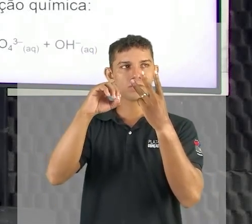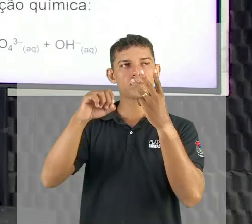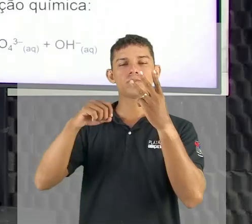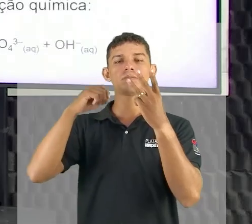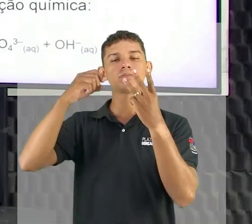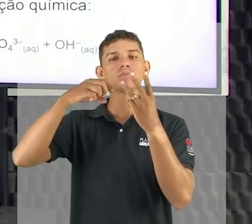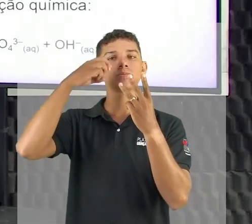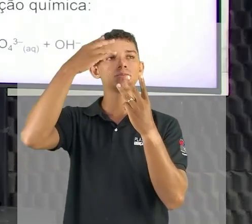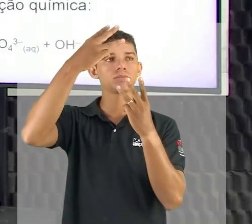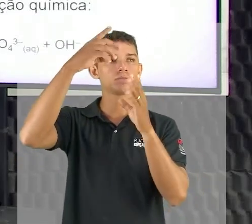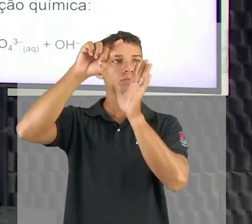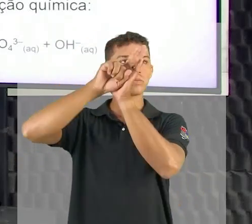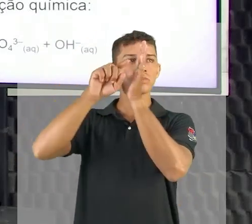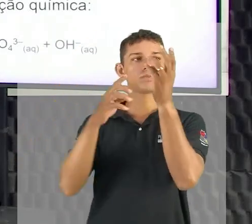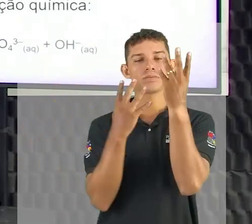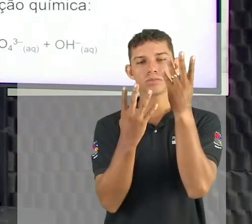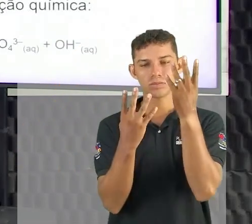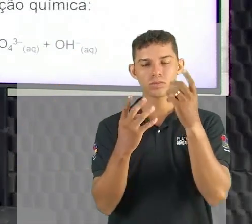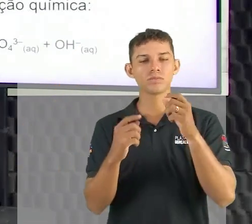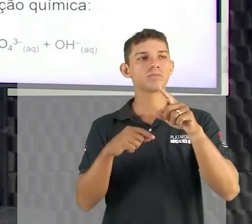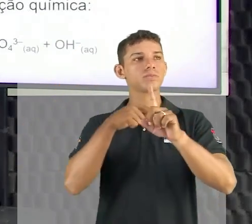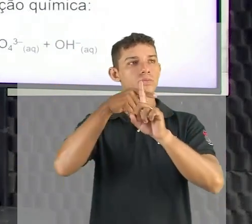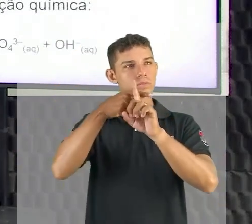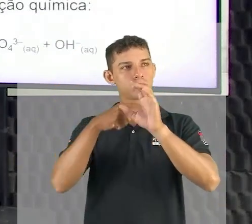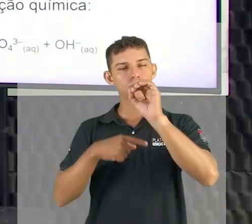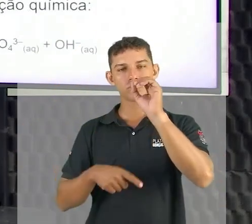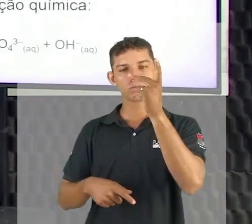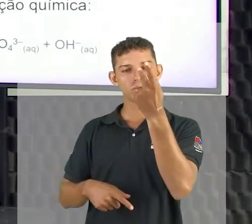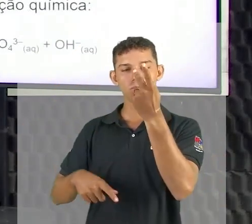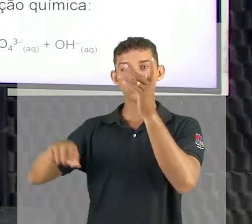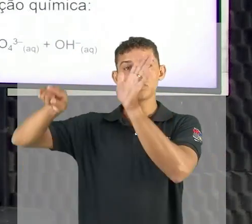né? Mais hidroxila.